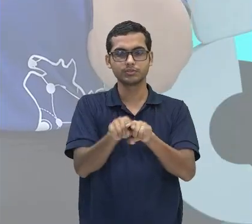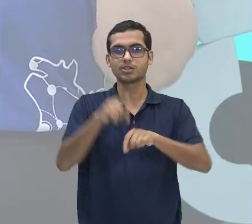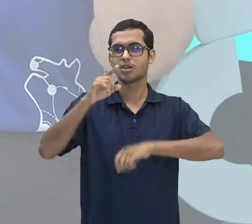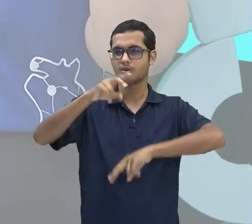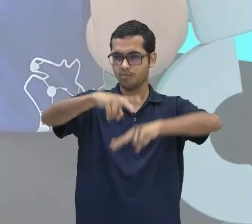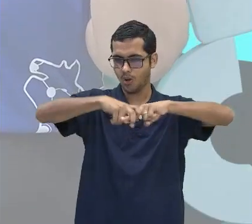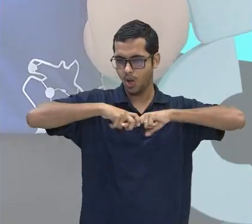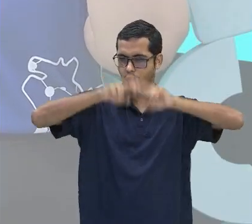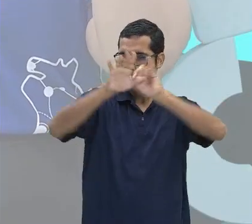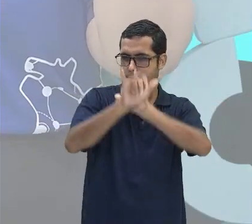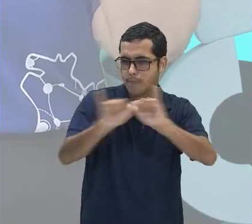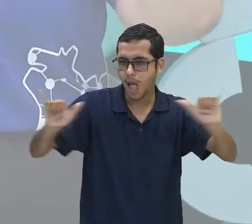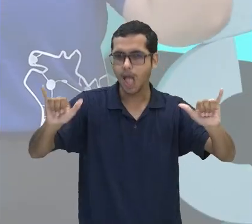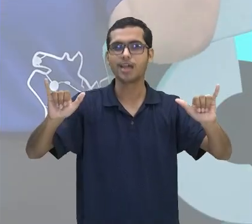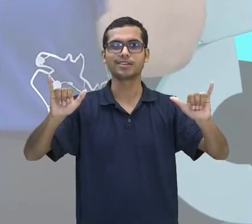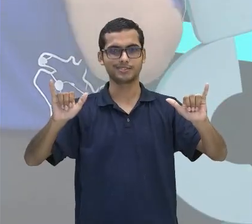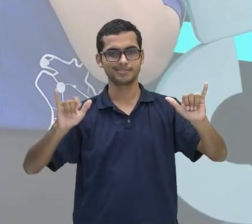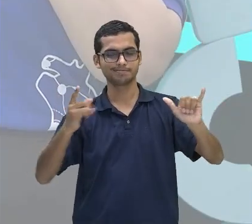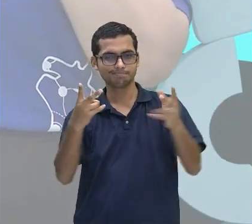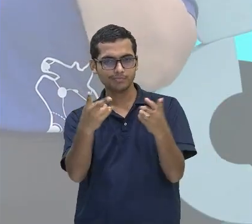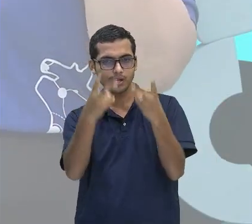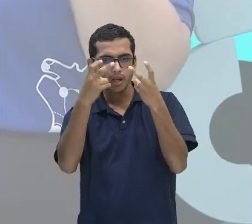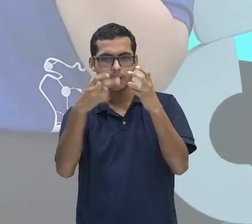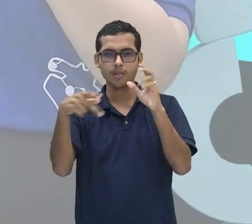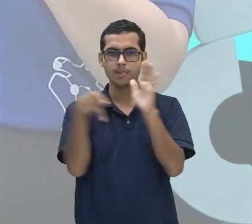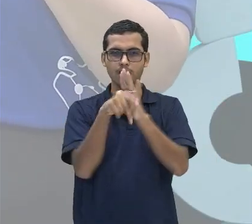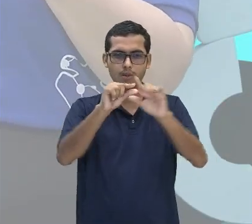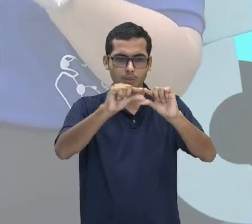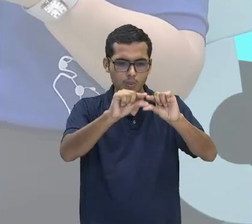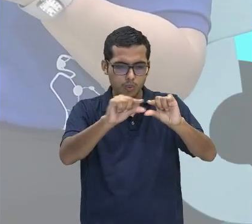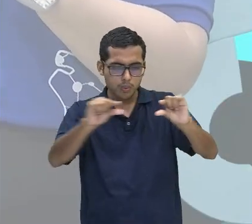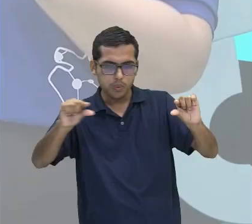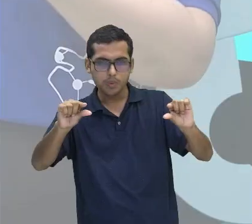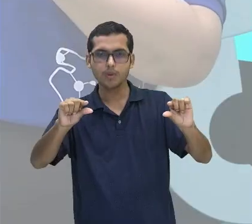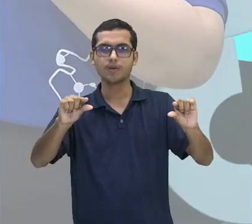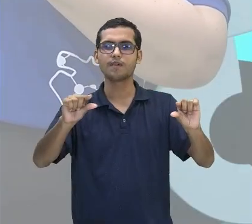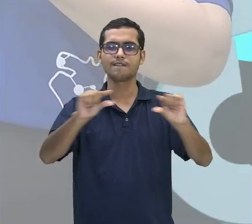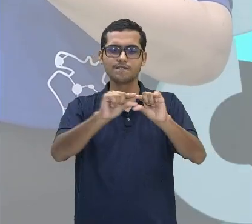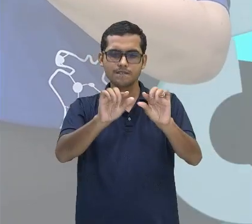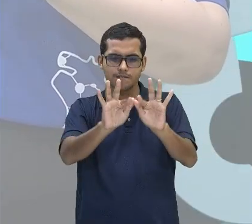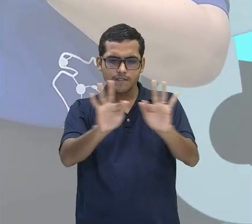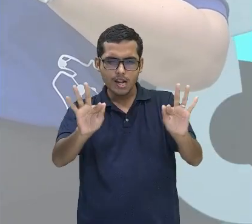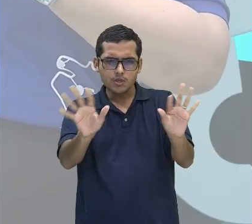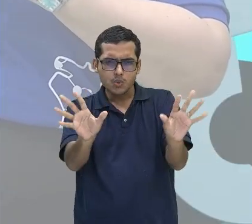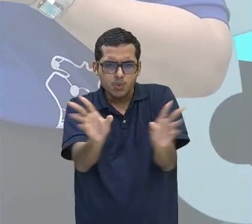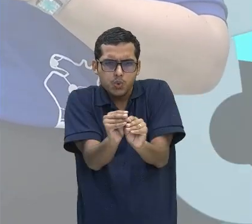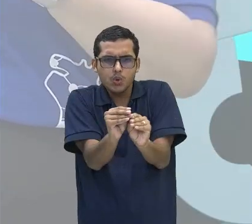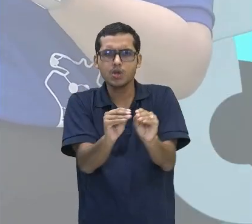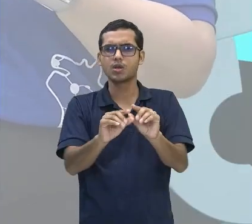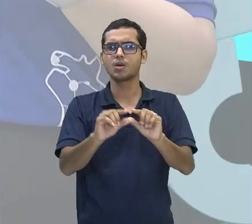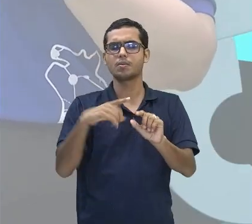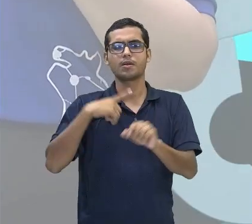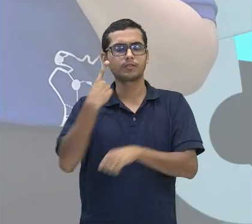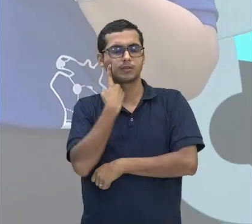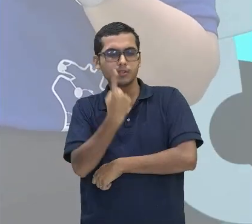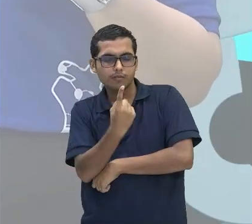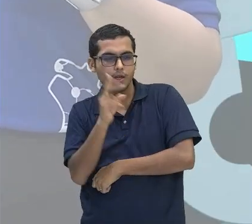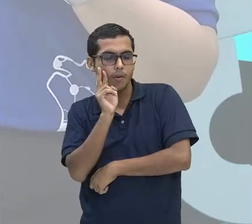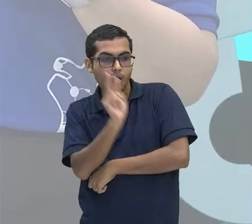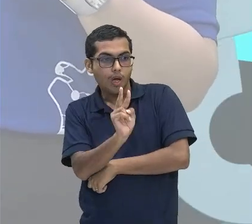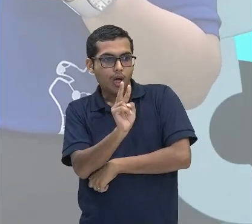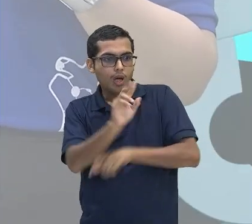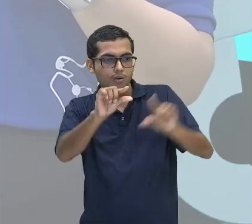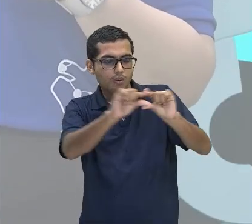propagandas observamos muito a questão dos slogans, que são aquelas frases curtinhas e que te fazem associar a um produto. E